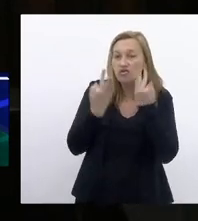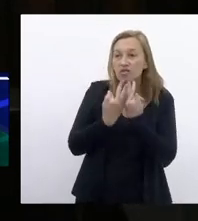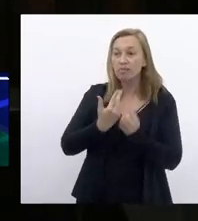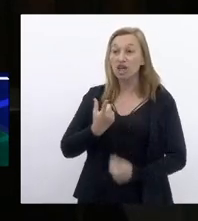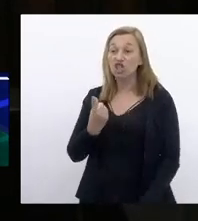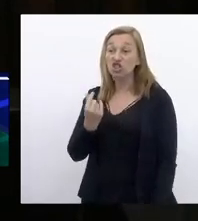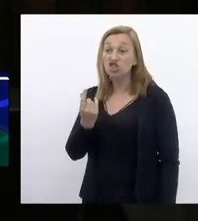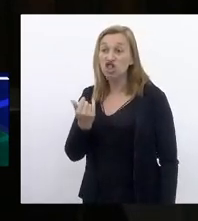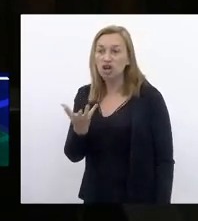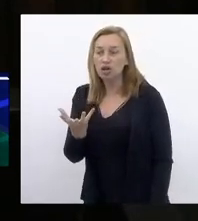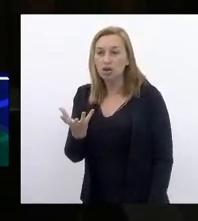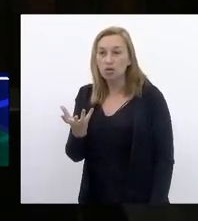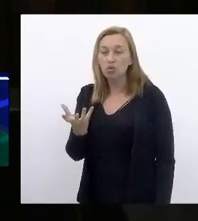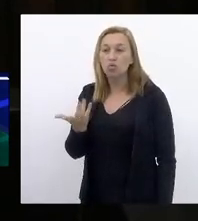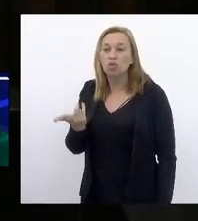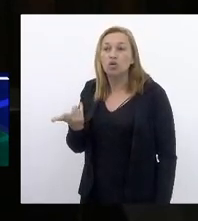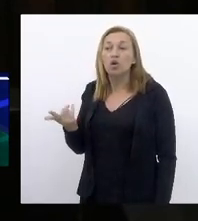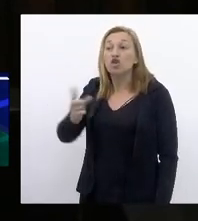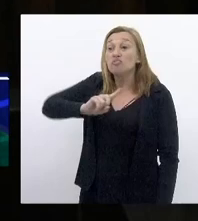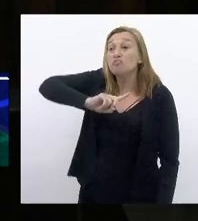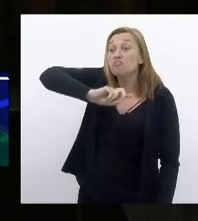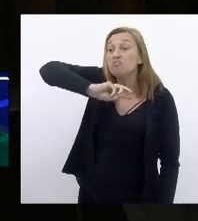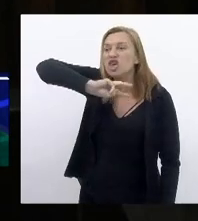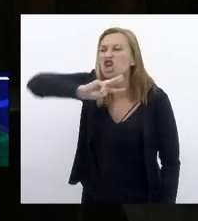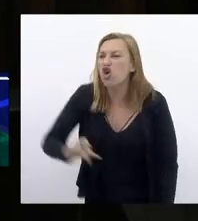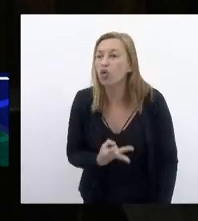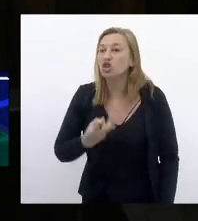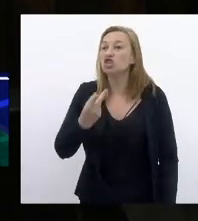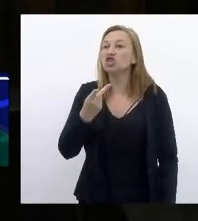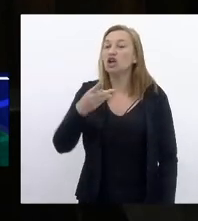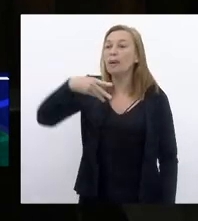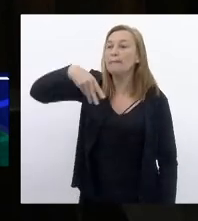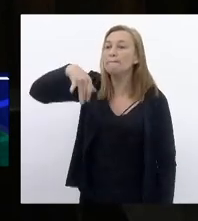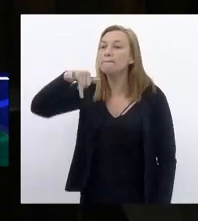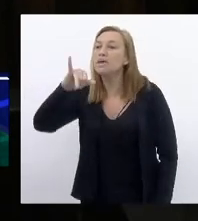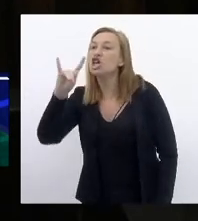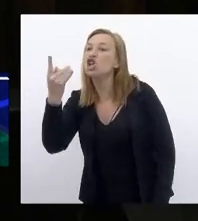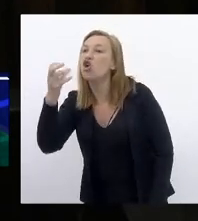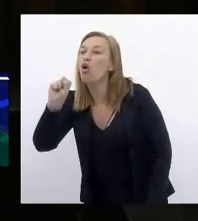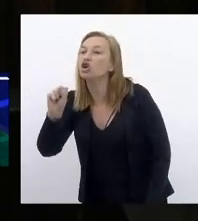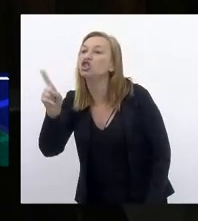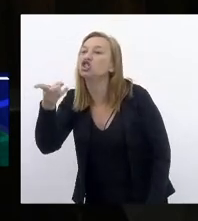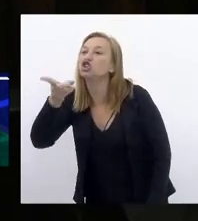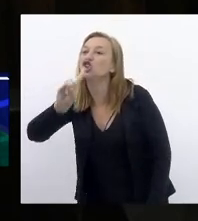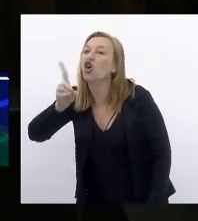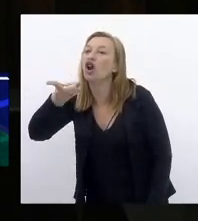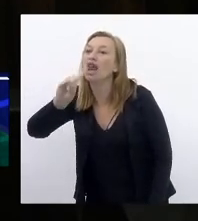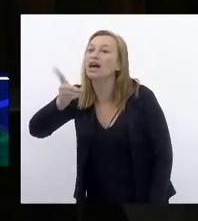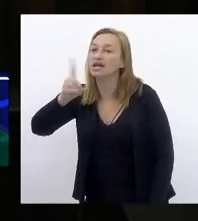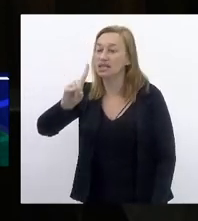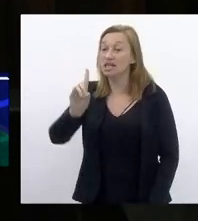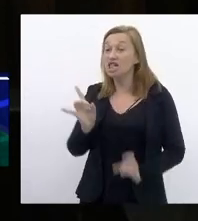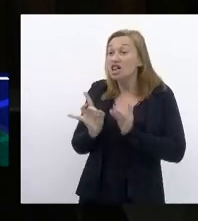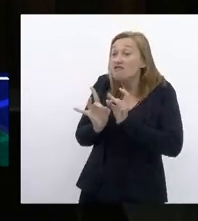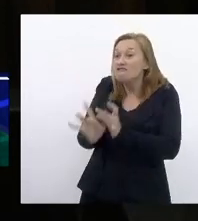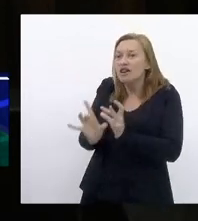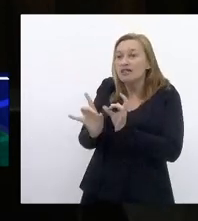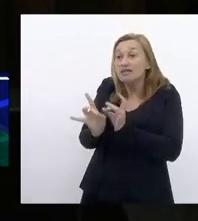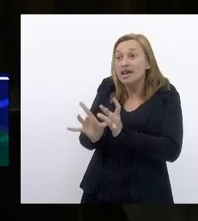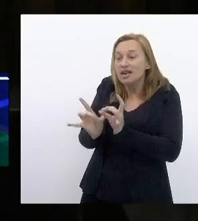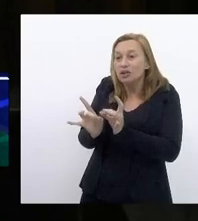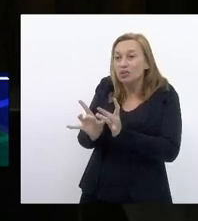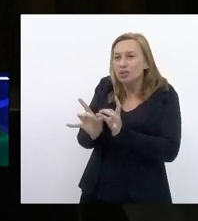lucraram milhões, eu disse milhões, de dólares, vendendo,